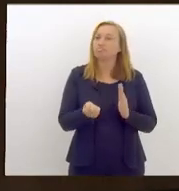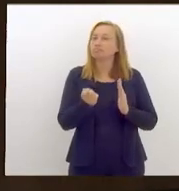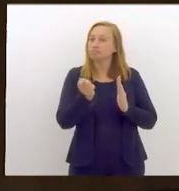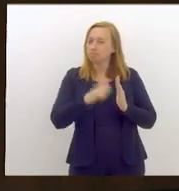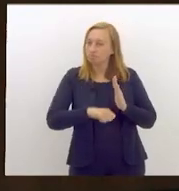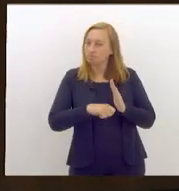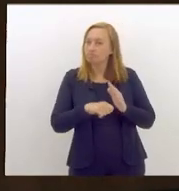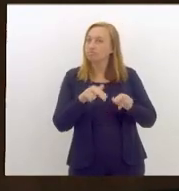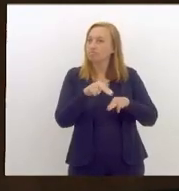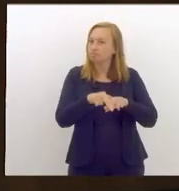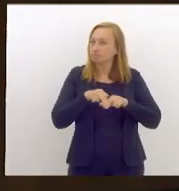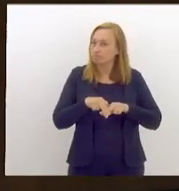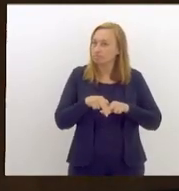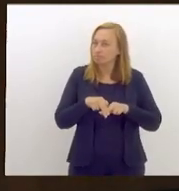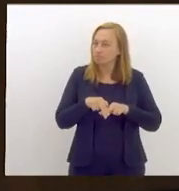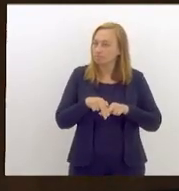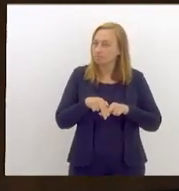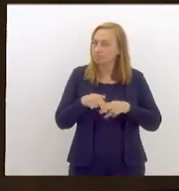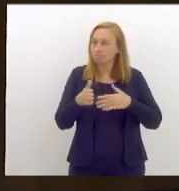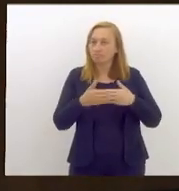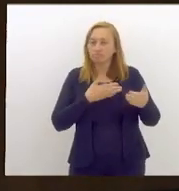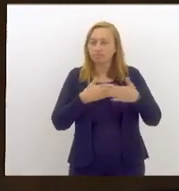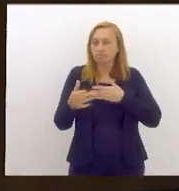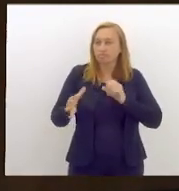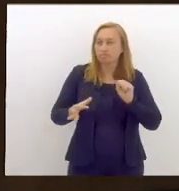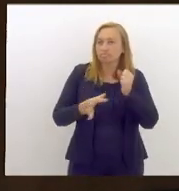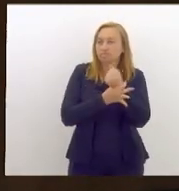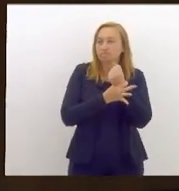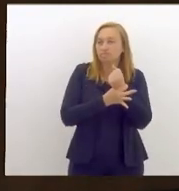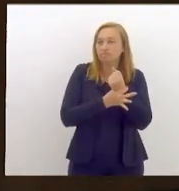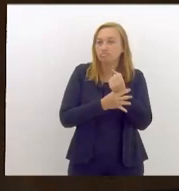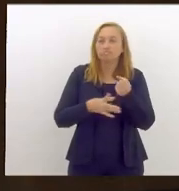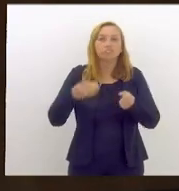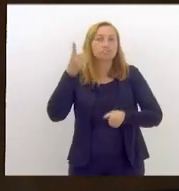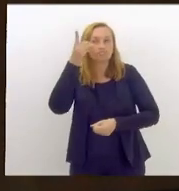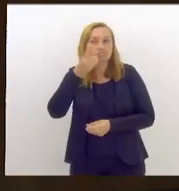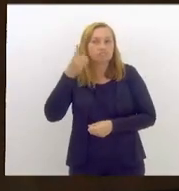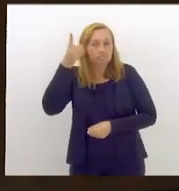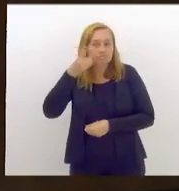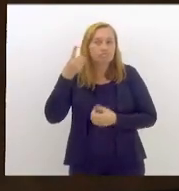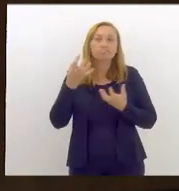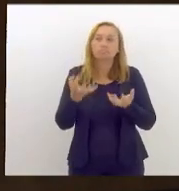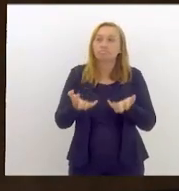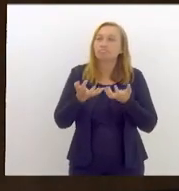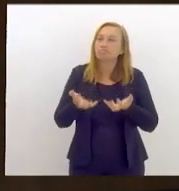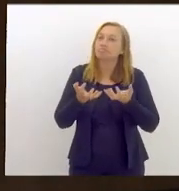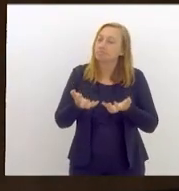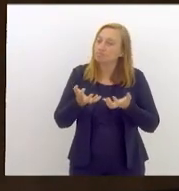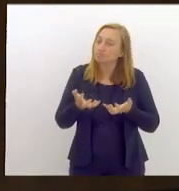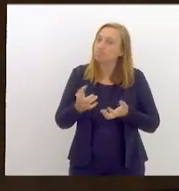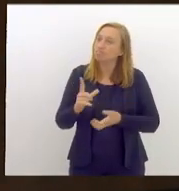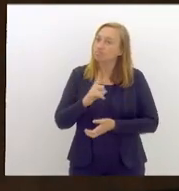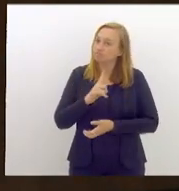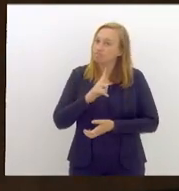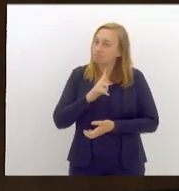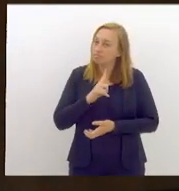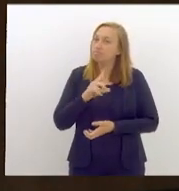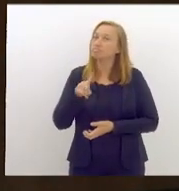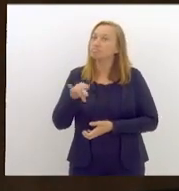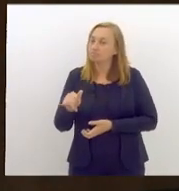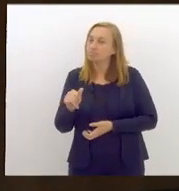portanto quanto como qualquer seguro o parlamentar que quiser aderir vai